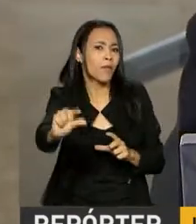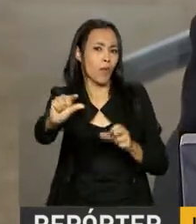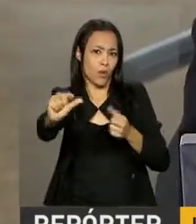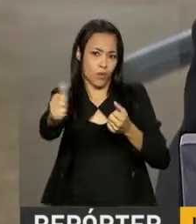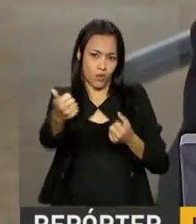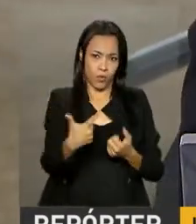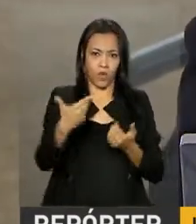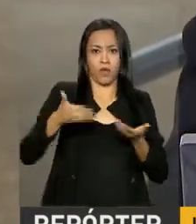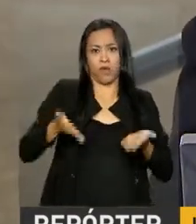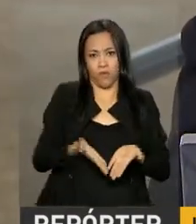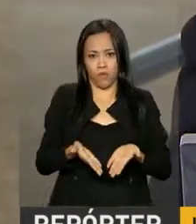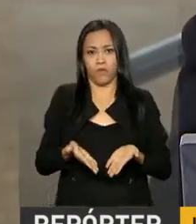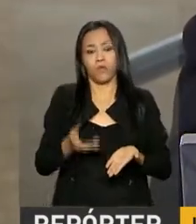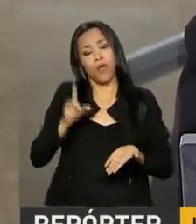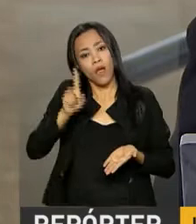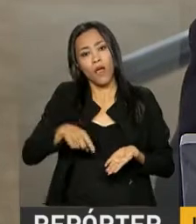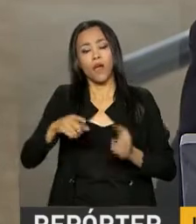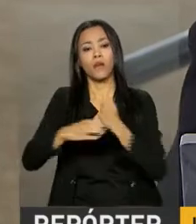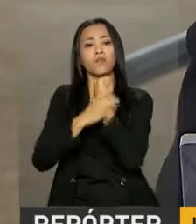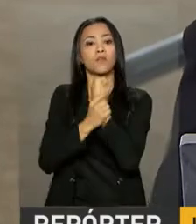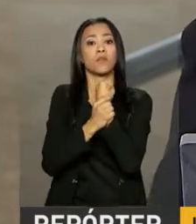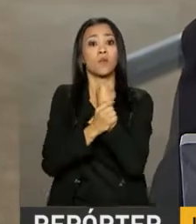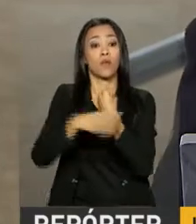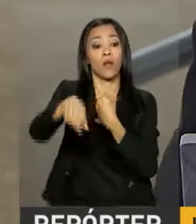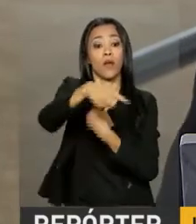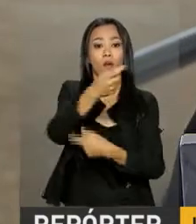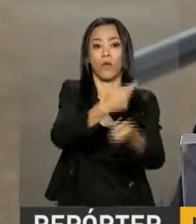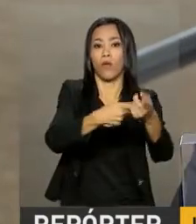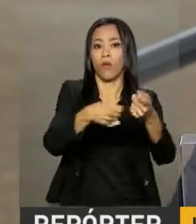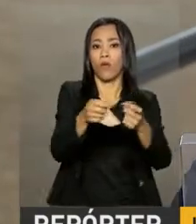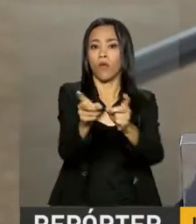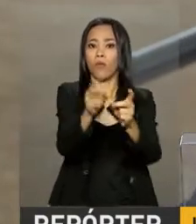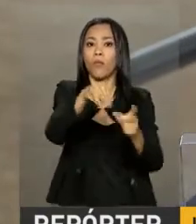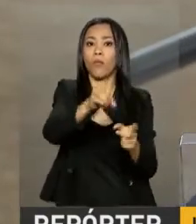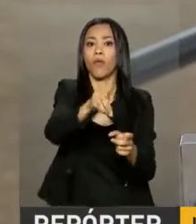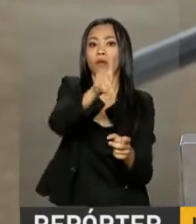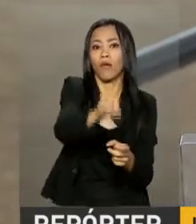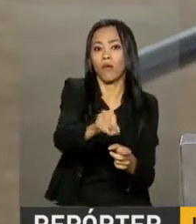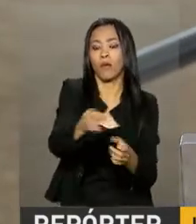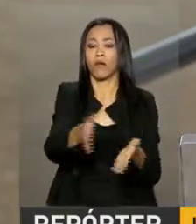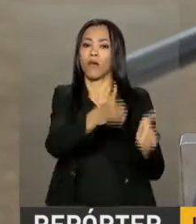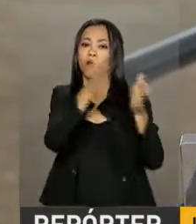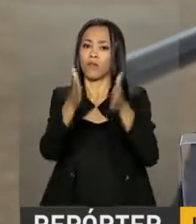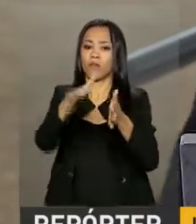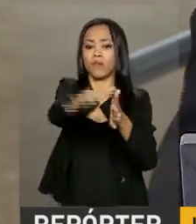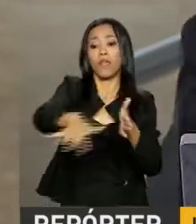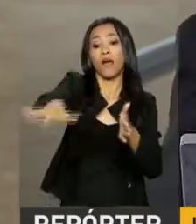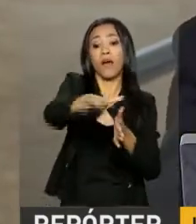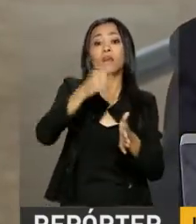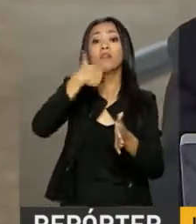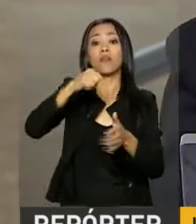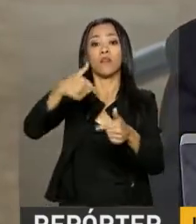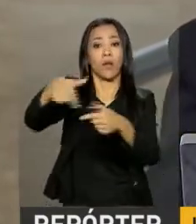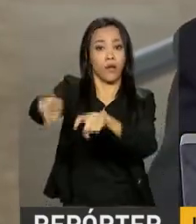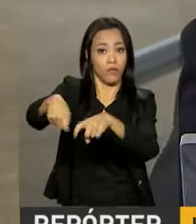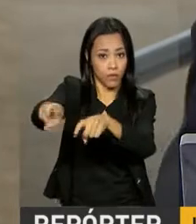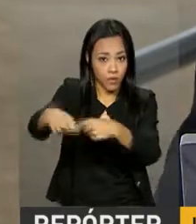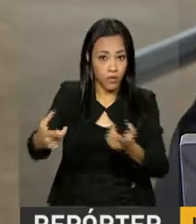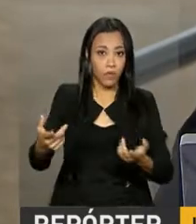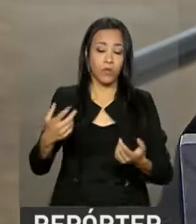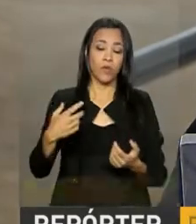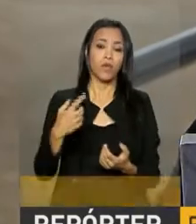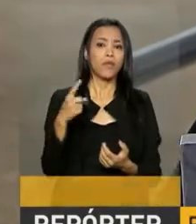praticada agora. Ou seja, é uma garantia para o mercado, é uma garantia para o segmento da agricultura familiar de que as